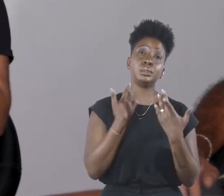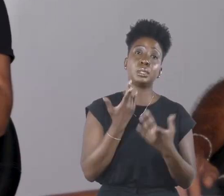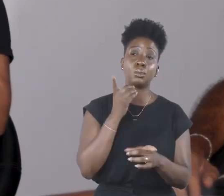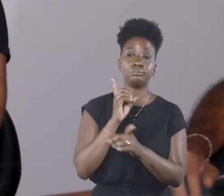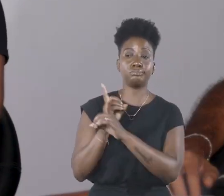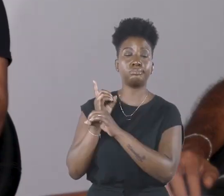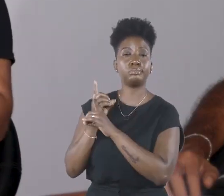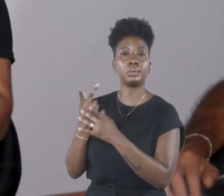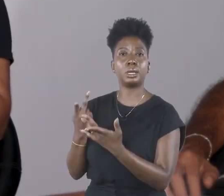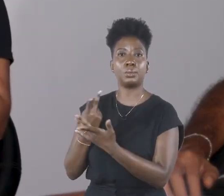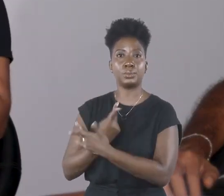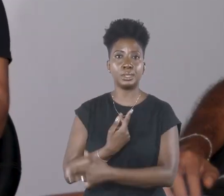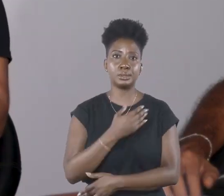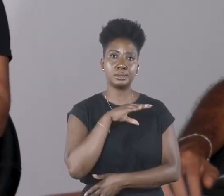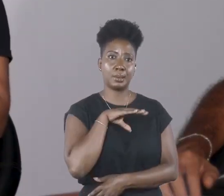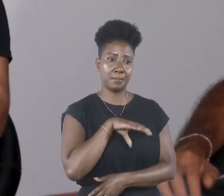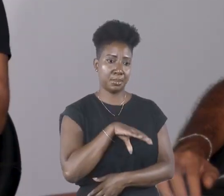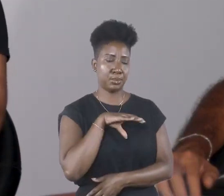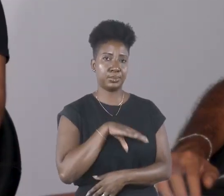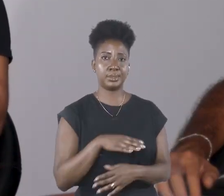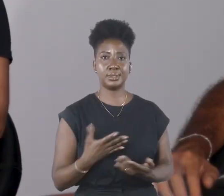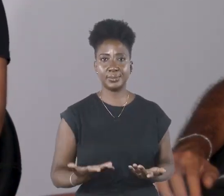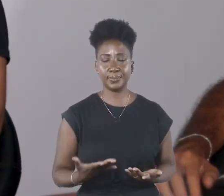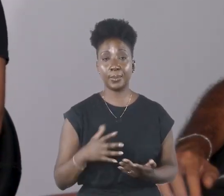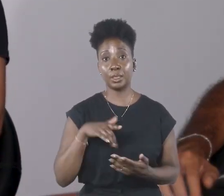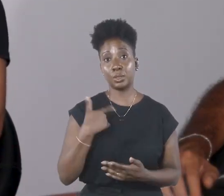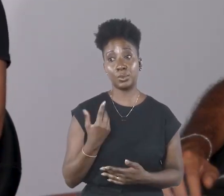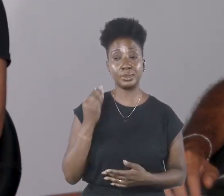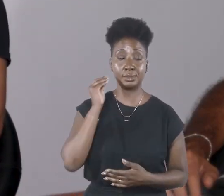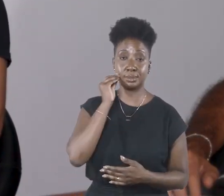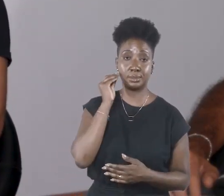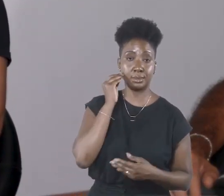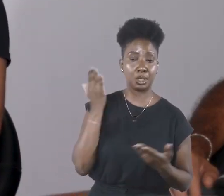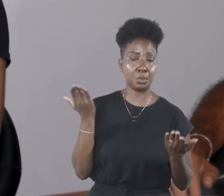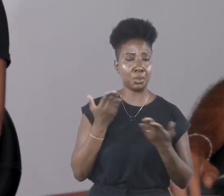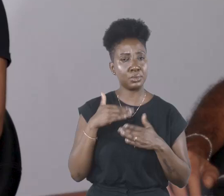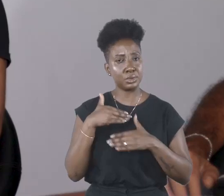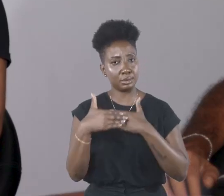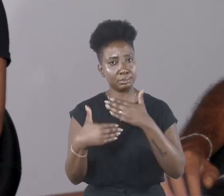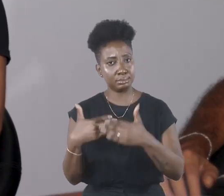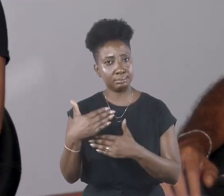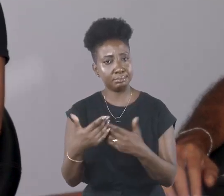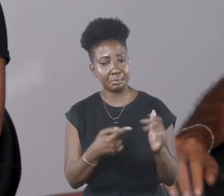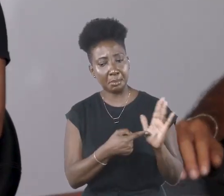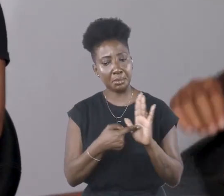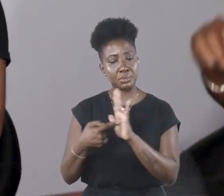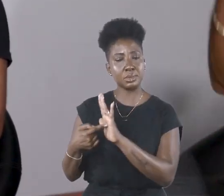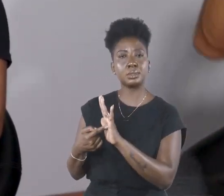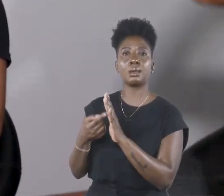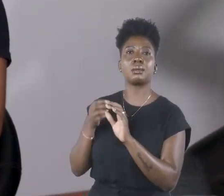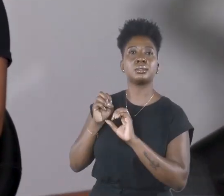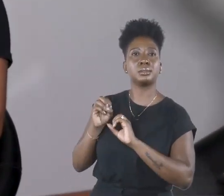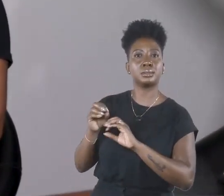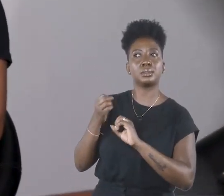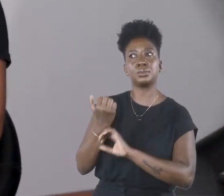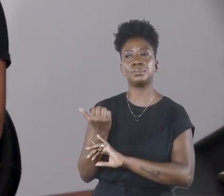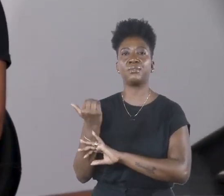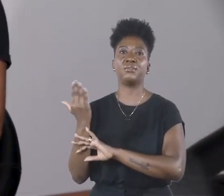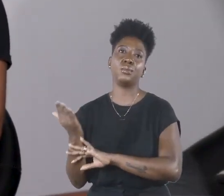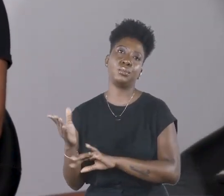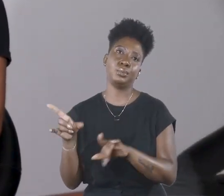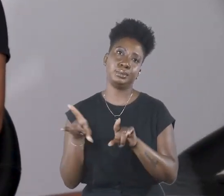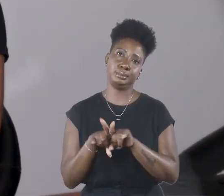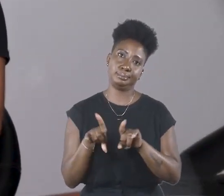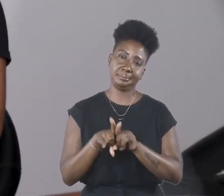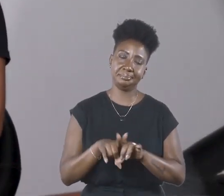nossos alunos. Então, esses encontros eles acontecem em português, e a gente tenta, hoje em dia, dar outros passinhos e levar essas aulas